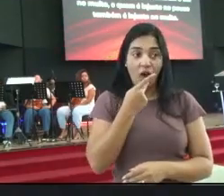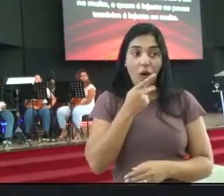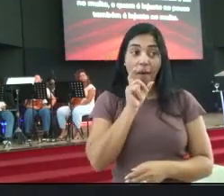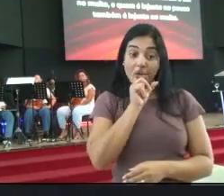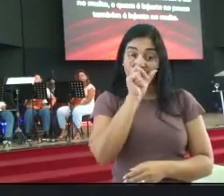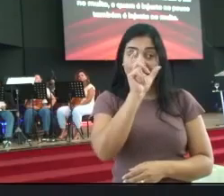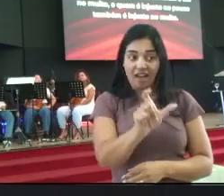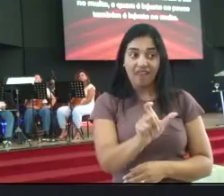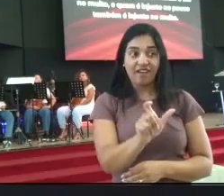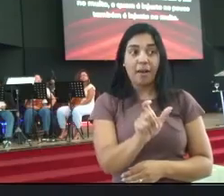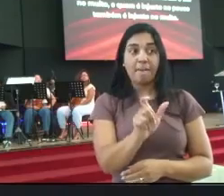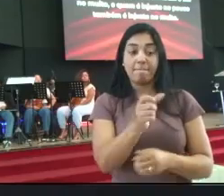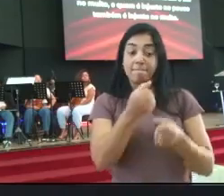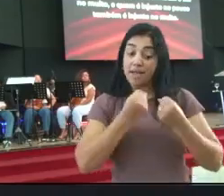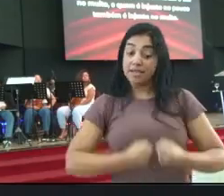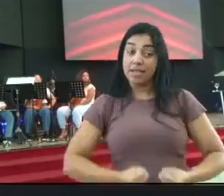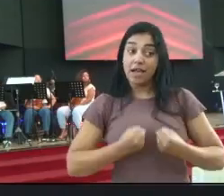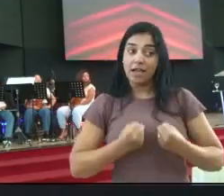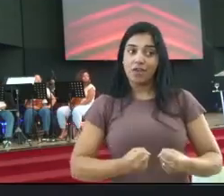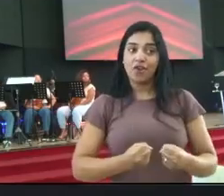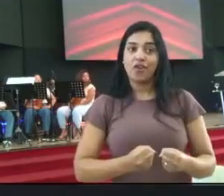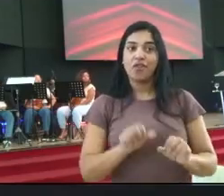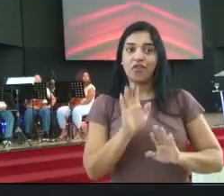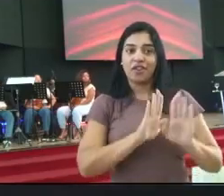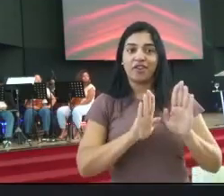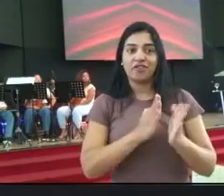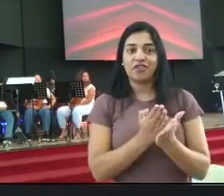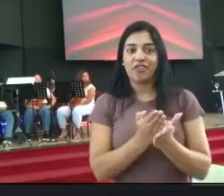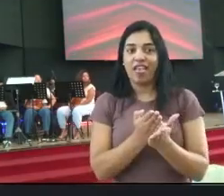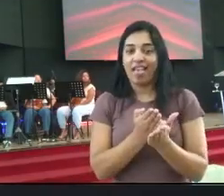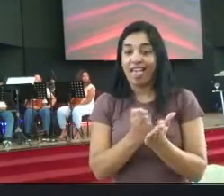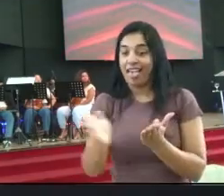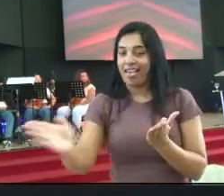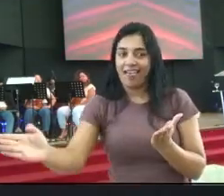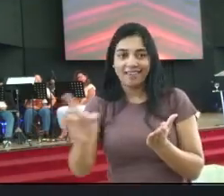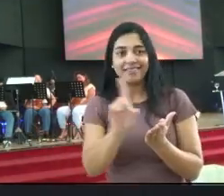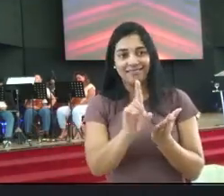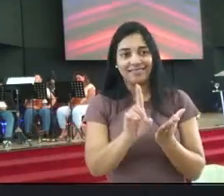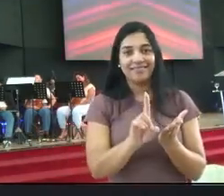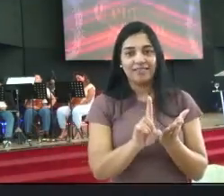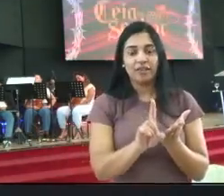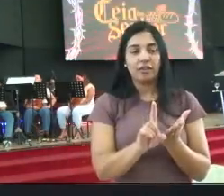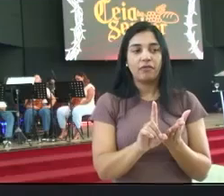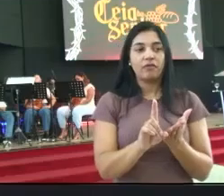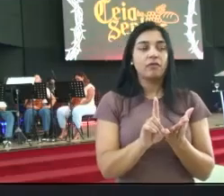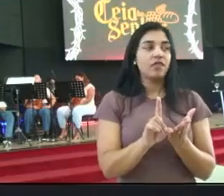desviar não? Por favor, não desvia. Mas eu vou usar uma